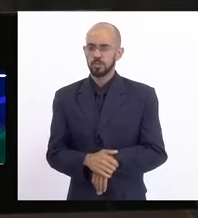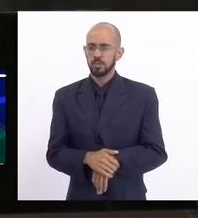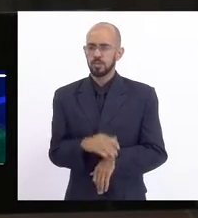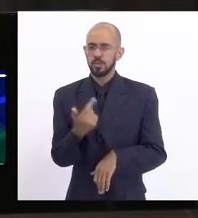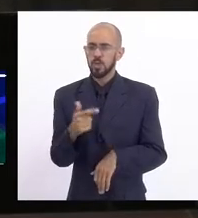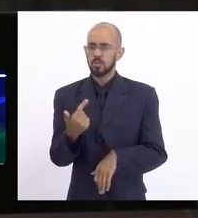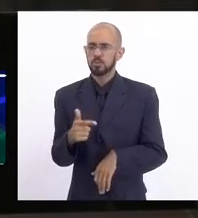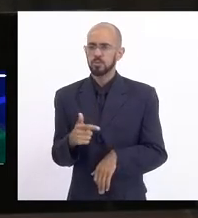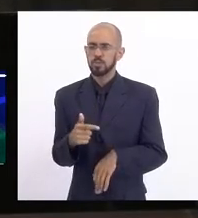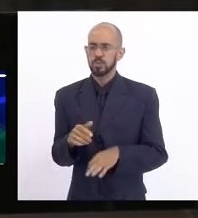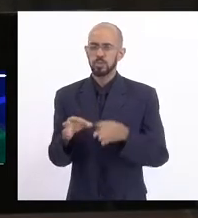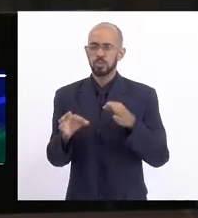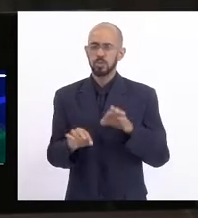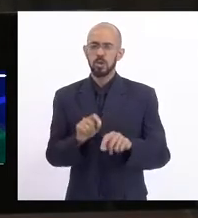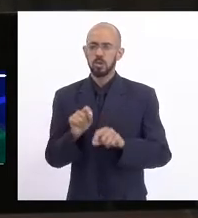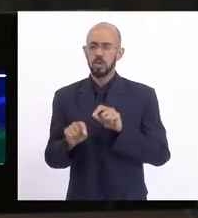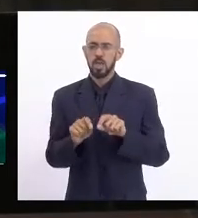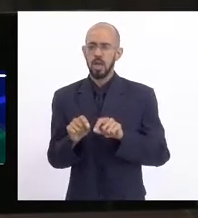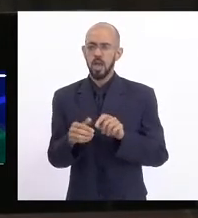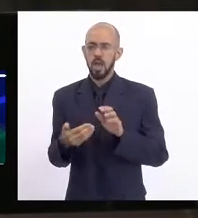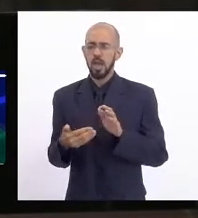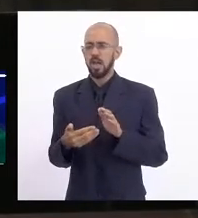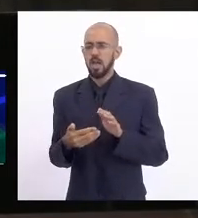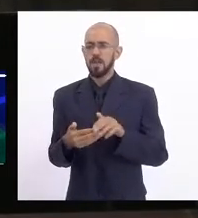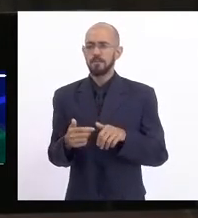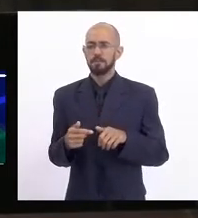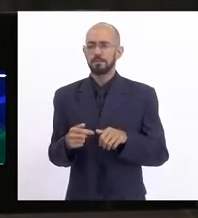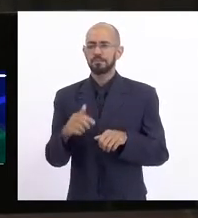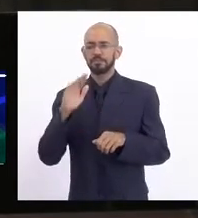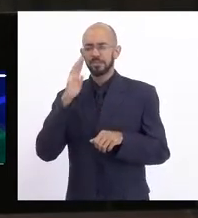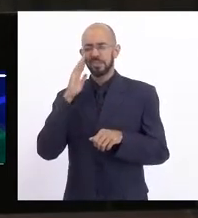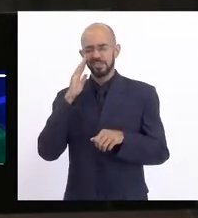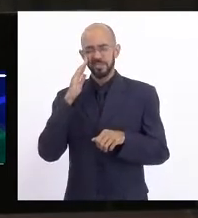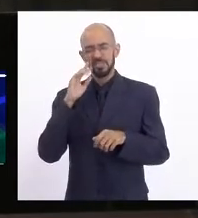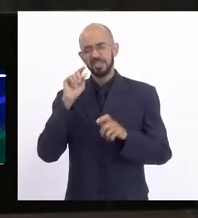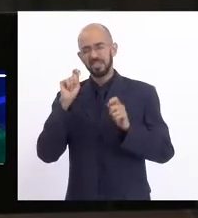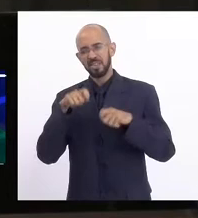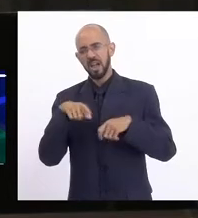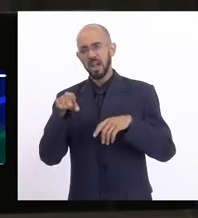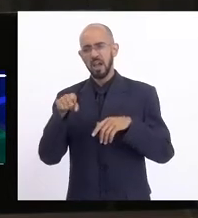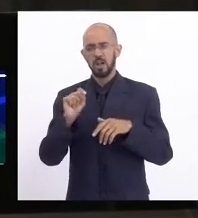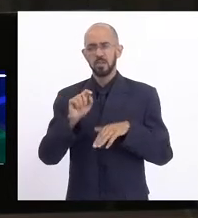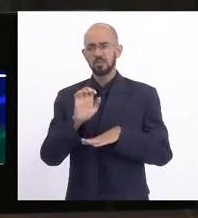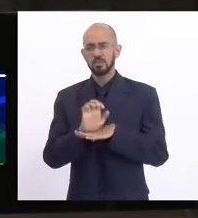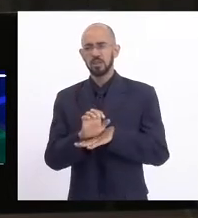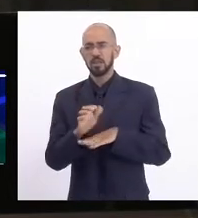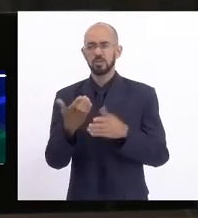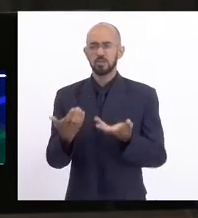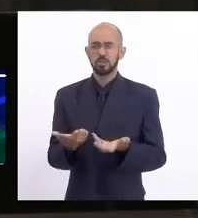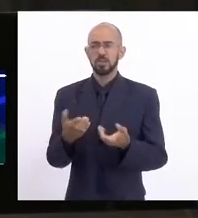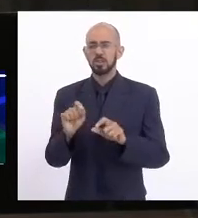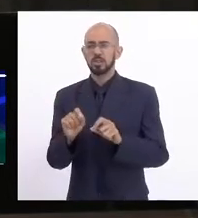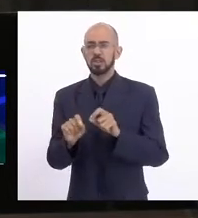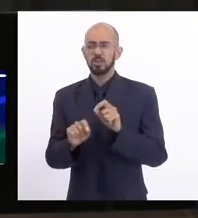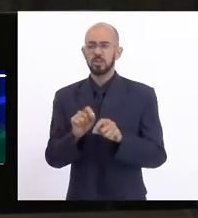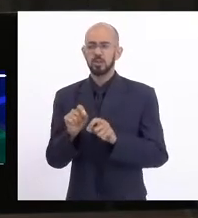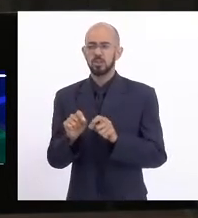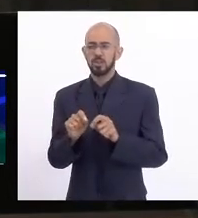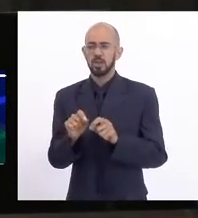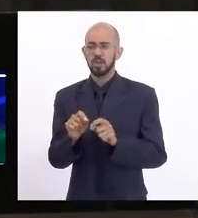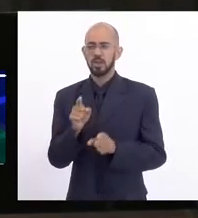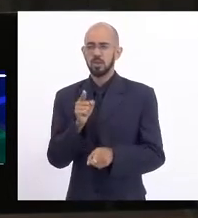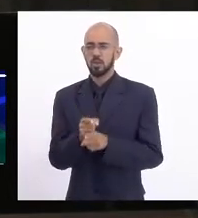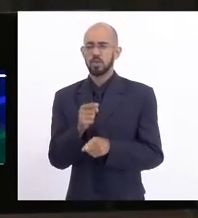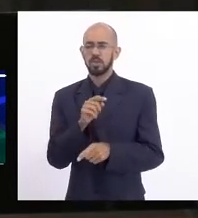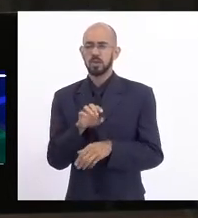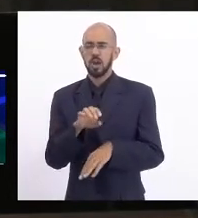previa, até certo ponto compreensível, o Estado que ia se encontrar o Rio de Janeiro, ou